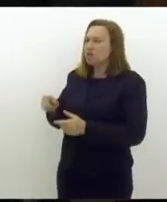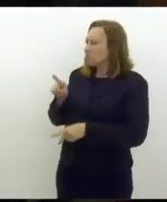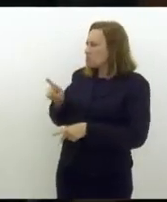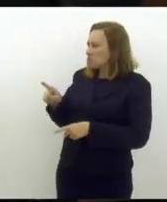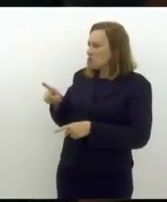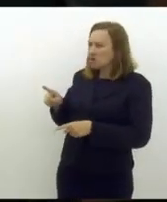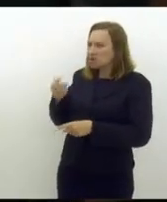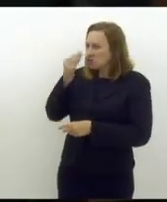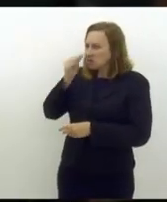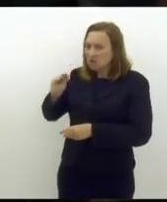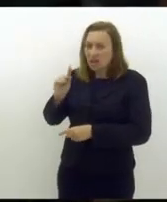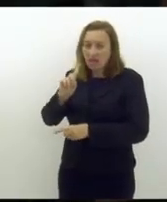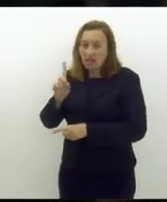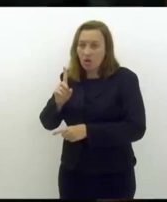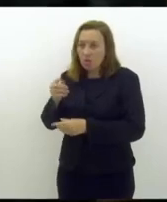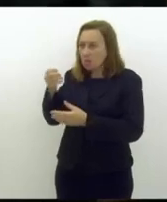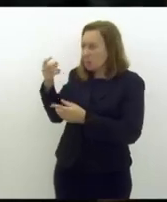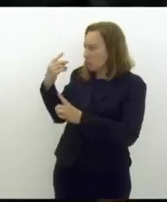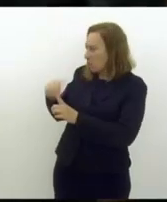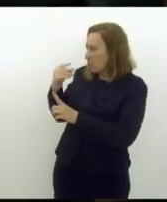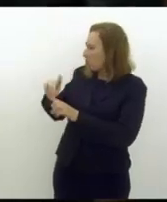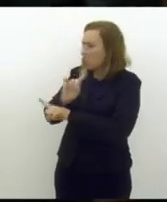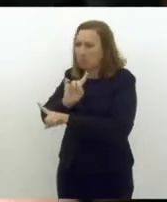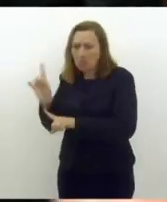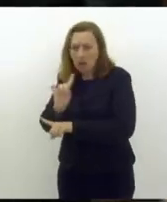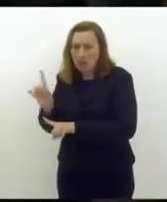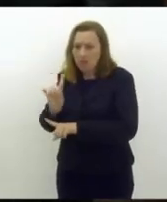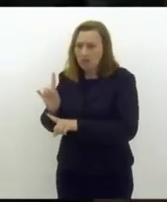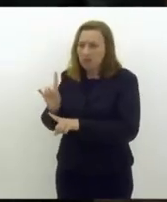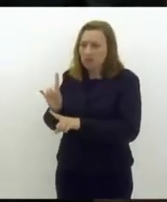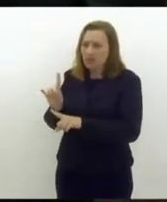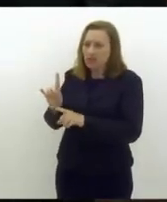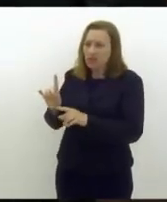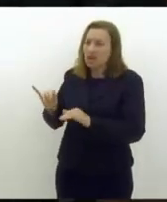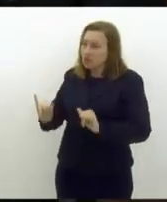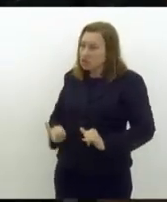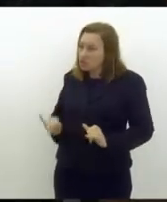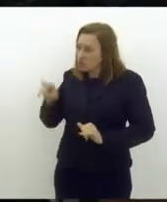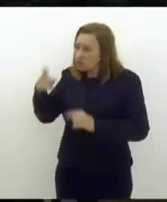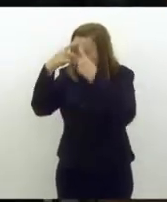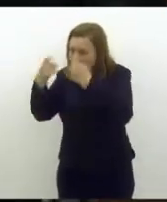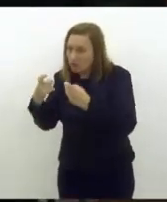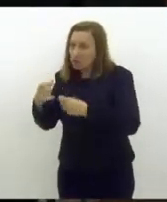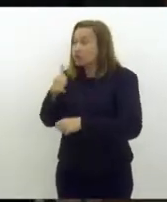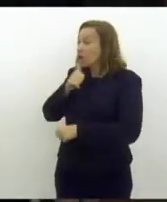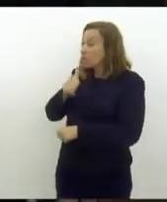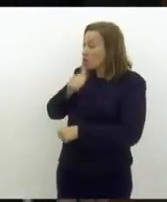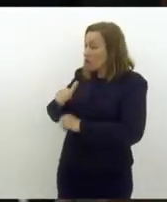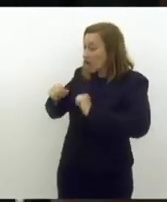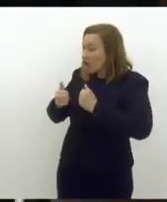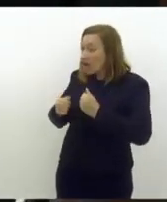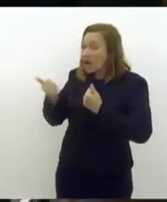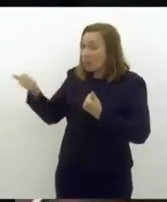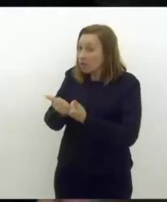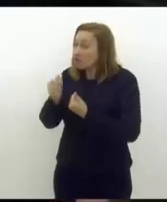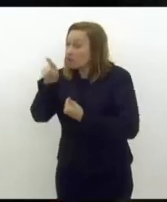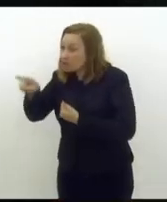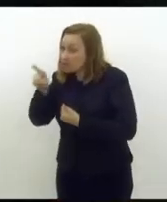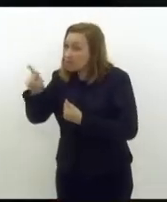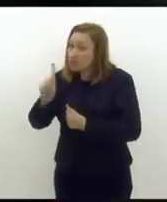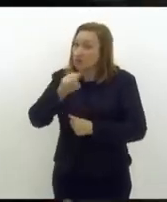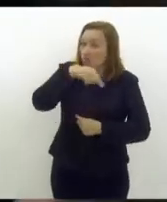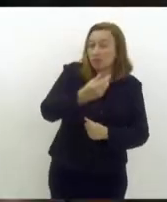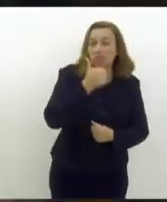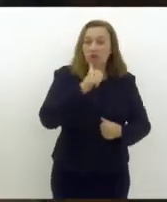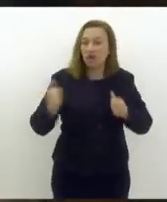sendo da minha bancada ou não ninguém vai deixar isso aqui passar ele aqui tem uma mulher por você como por outras mulheres tá tamo